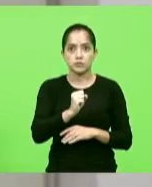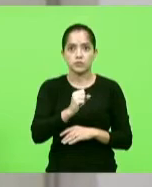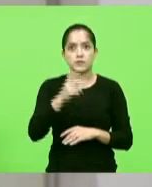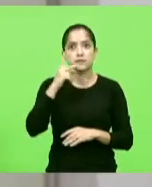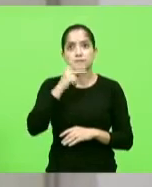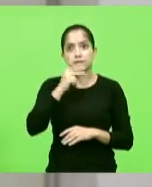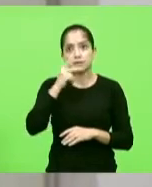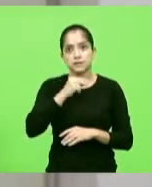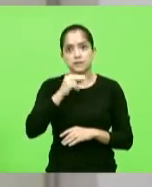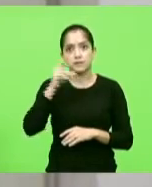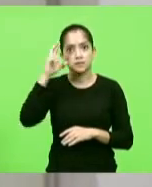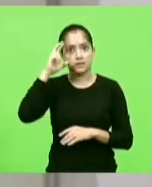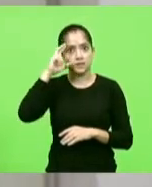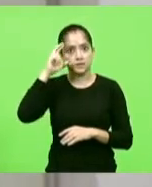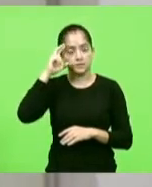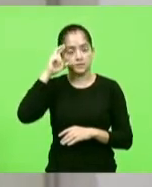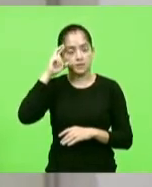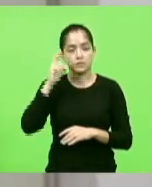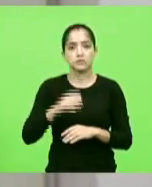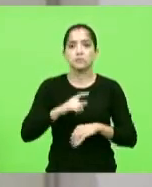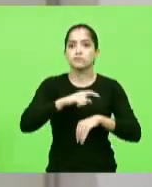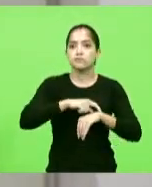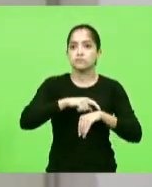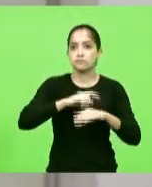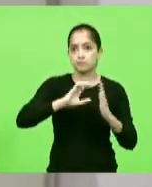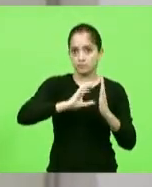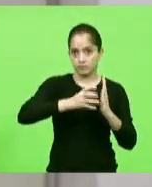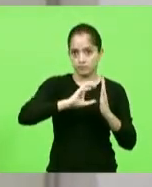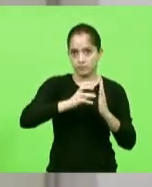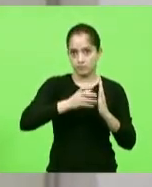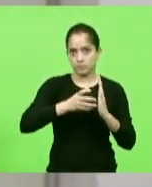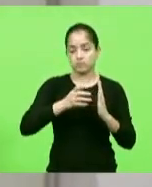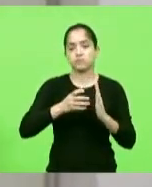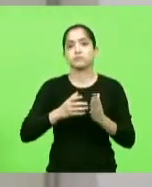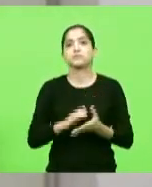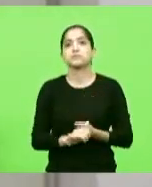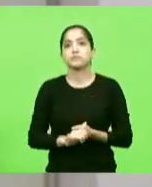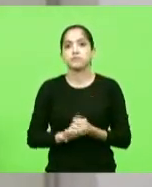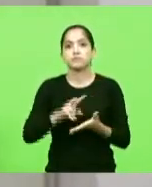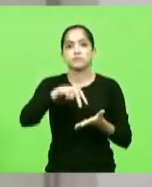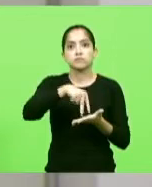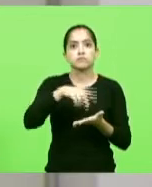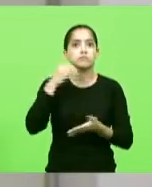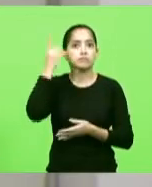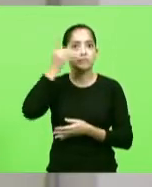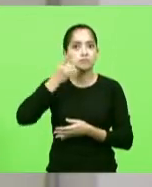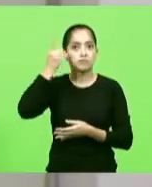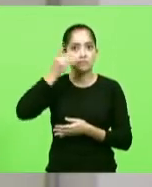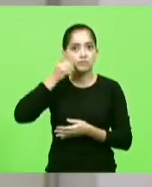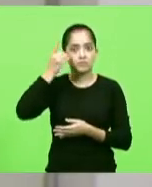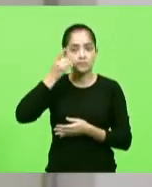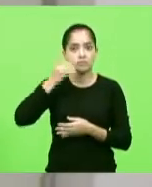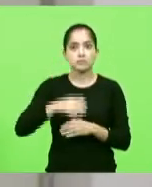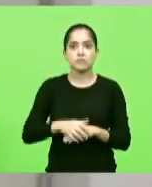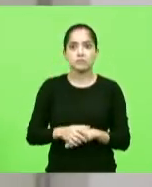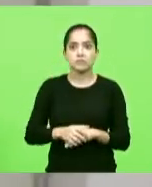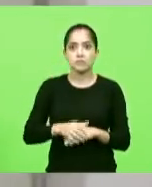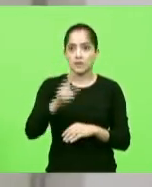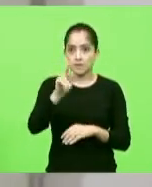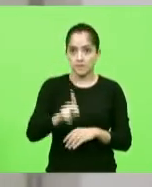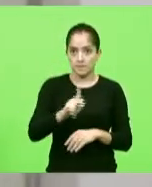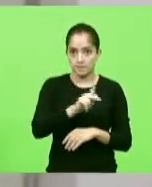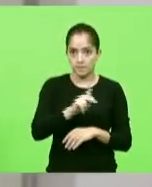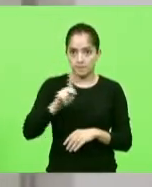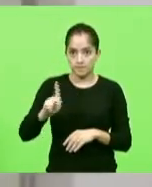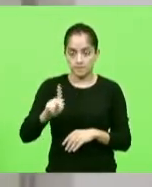Kennedy Nunes e Ricardo Alba. Grande expediente. Nesse horário destinado aos partidos políticos, fizeram uso da palavra os senhores deputados, Padre